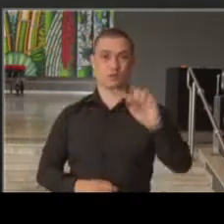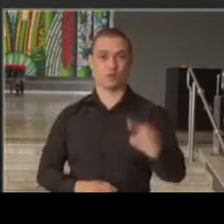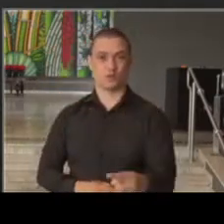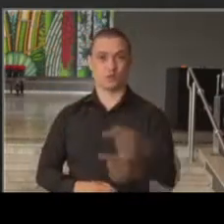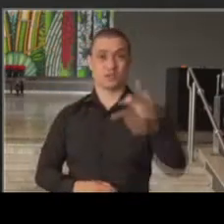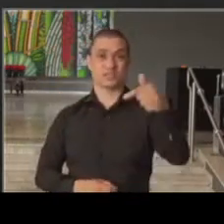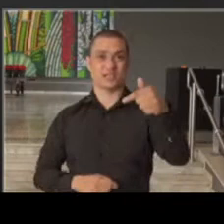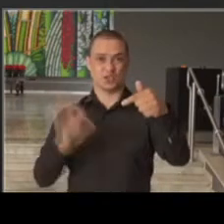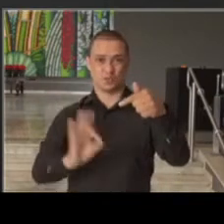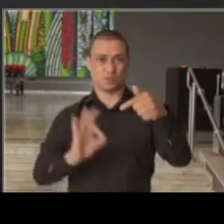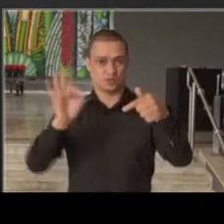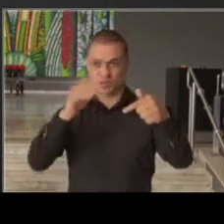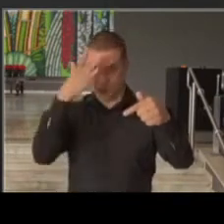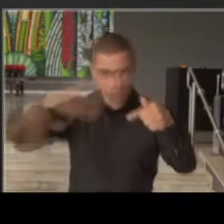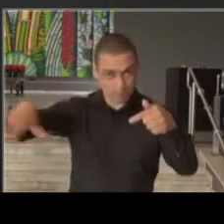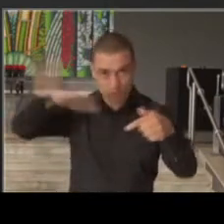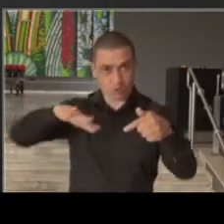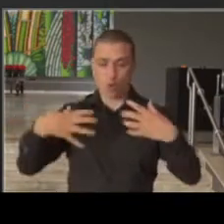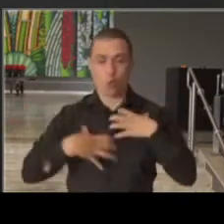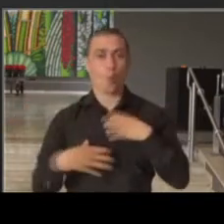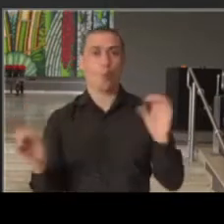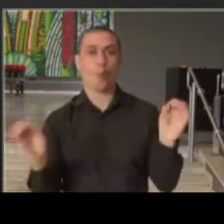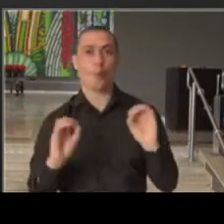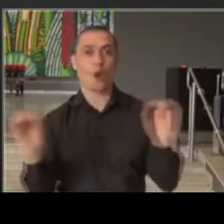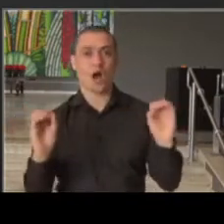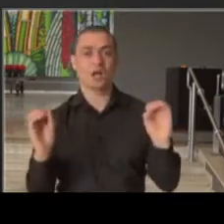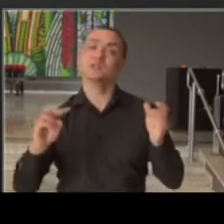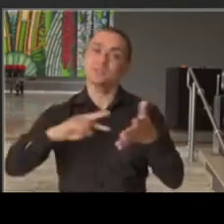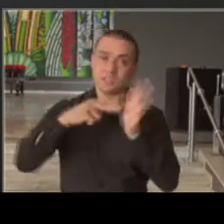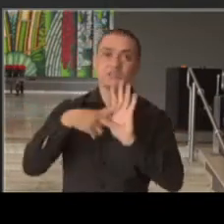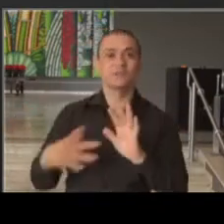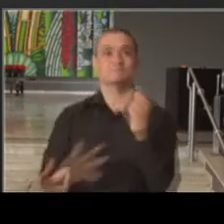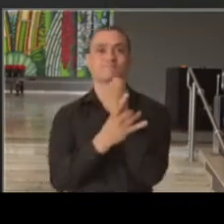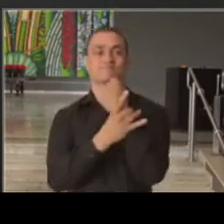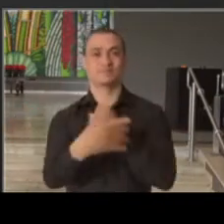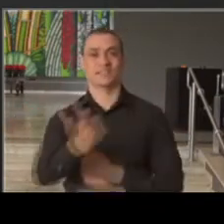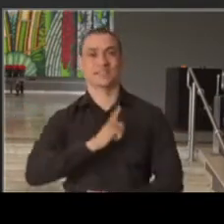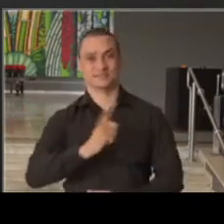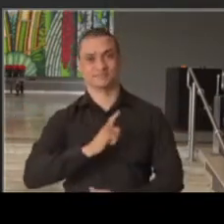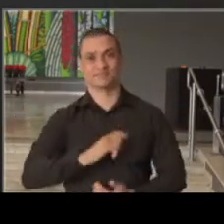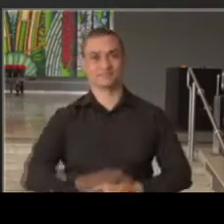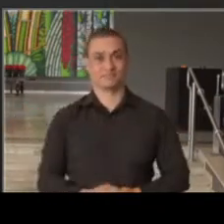94,7% não tiveram nenhum evento adverso.